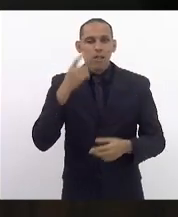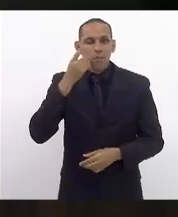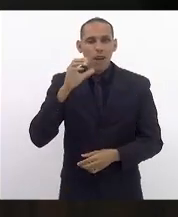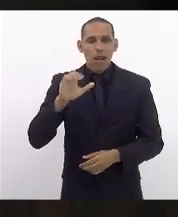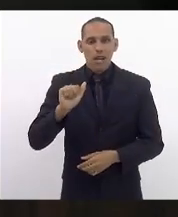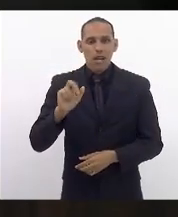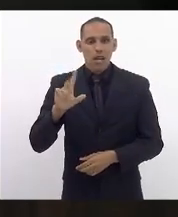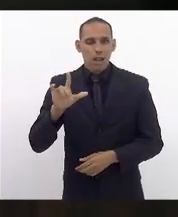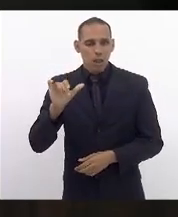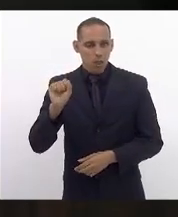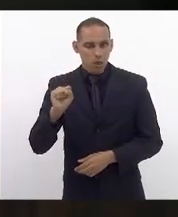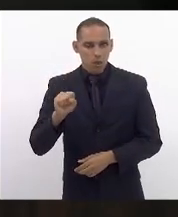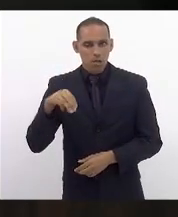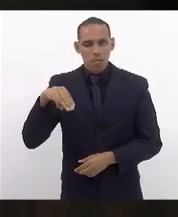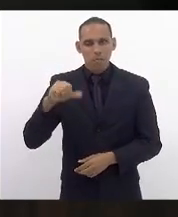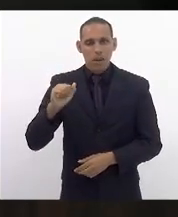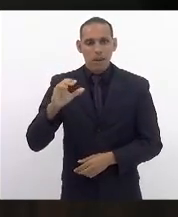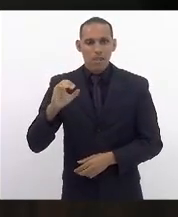Macedo.